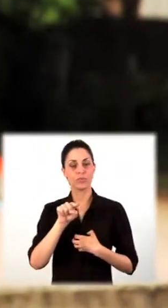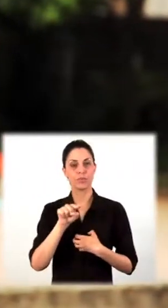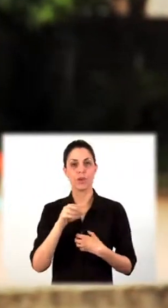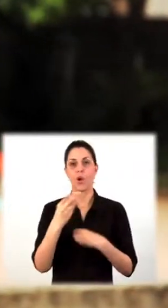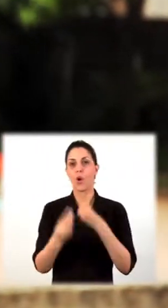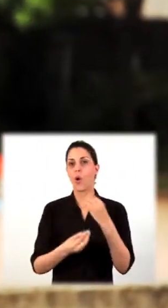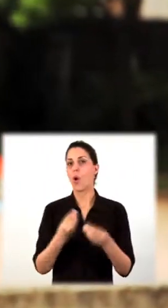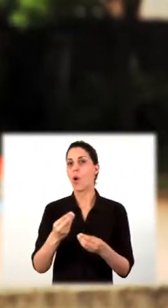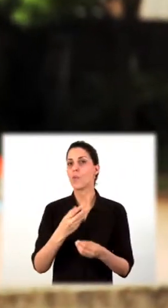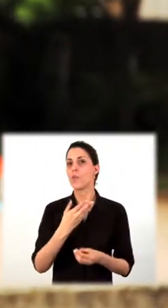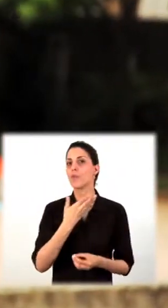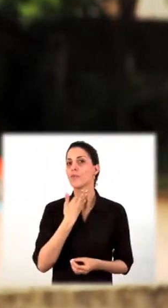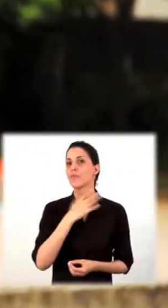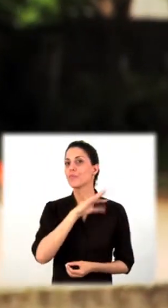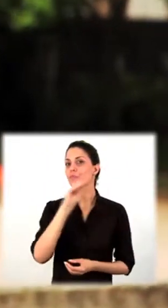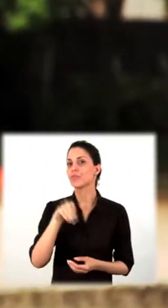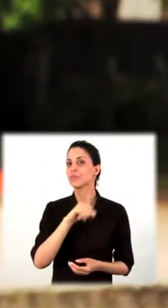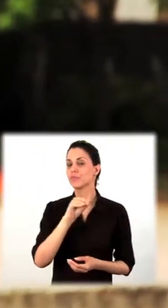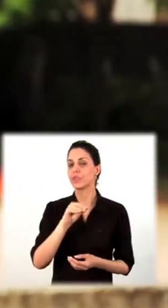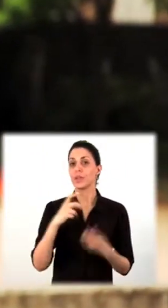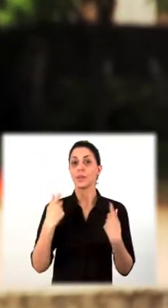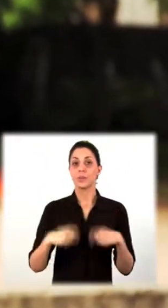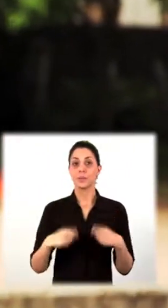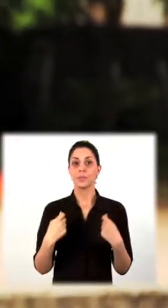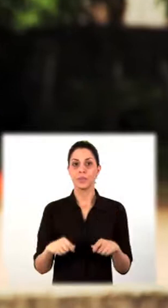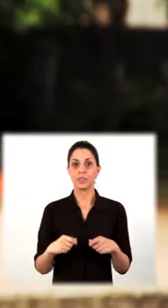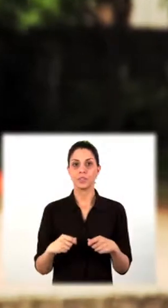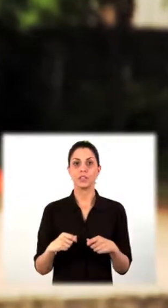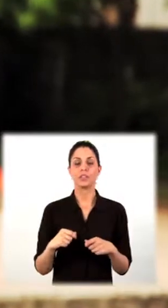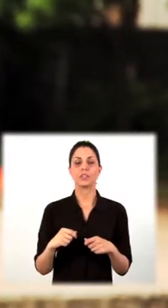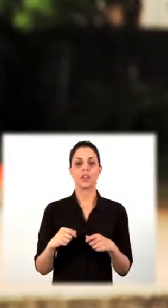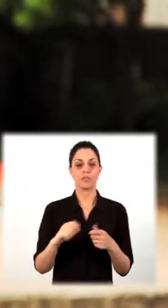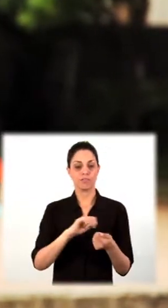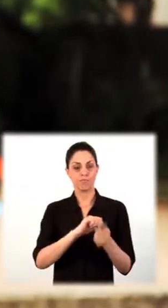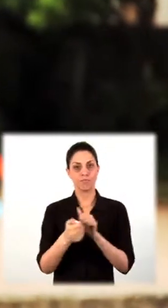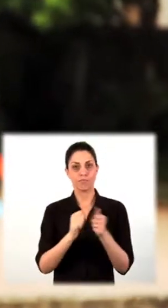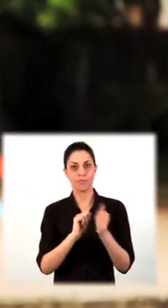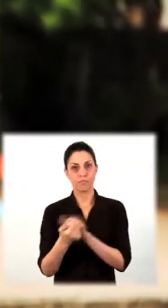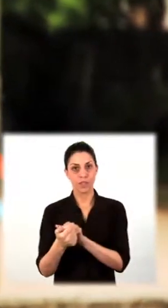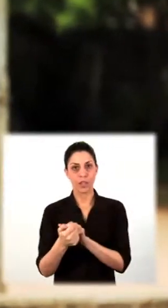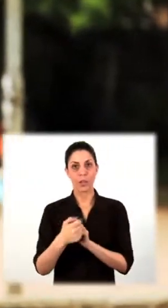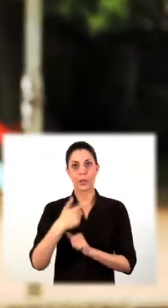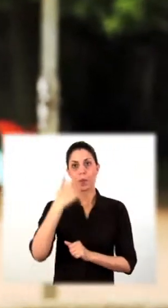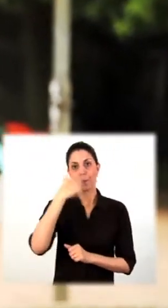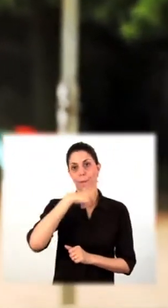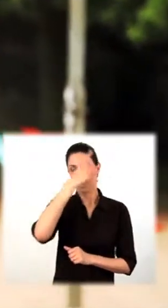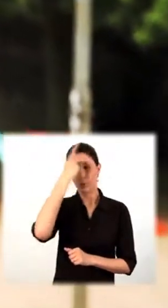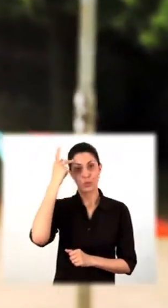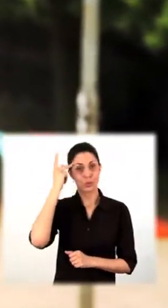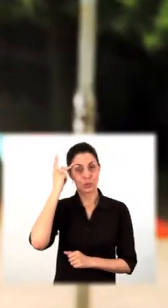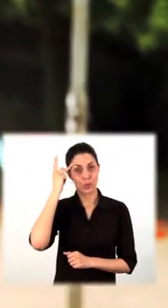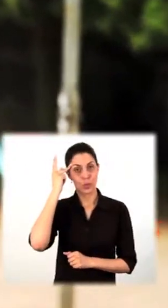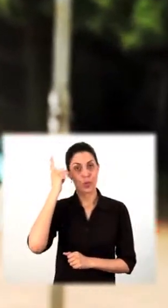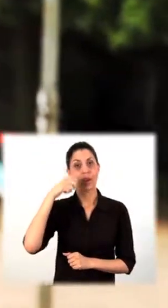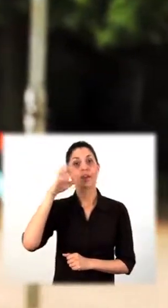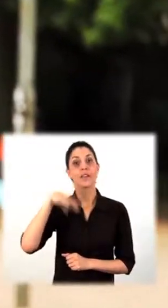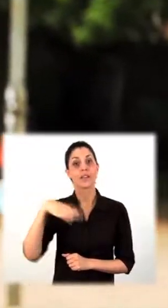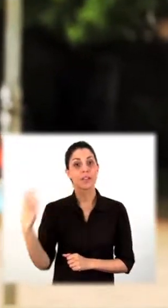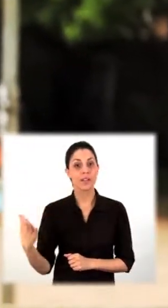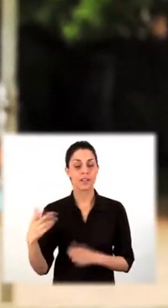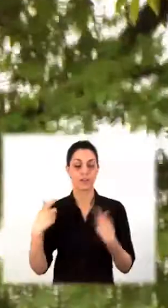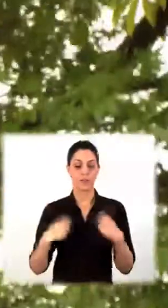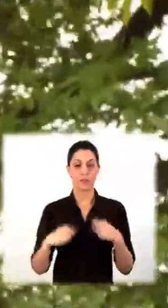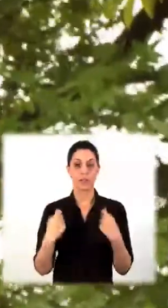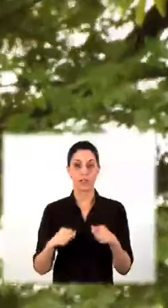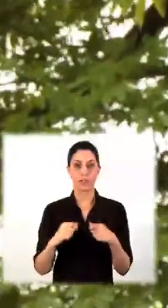essa intenção, como é que ele vai ficar? Eu vou ter que conjugar ele de acordo com a pessoa que eu estou